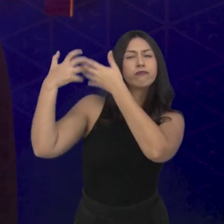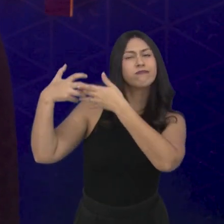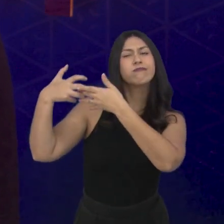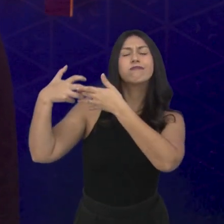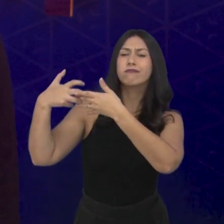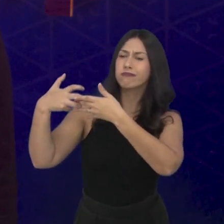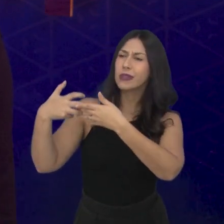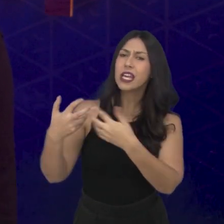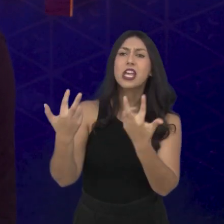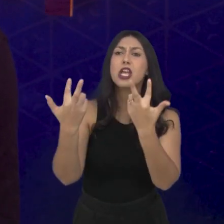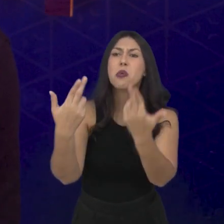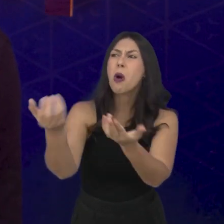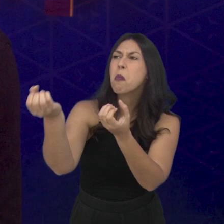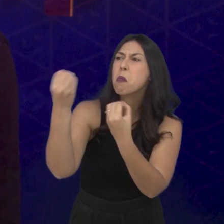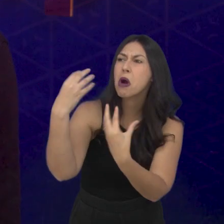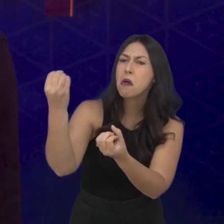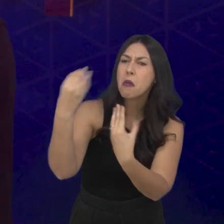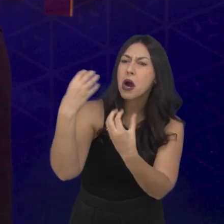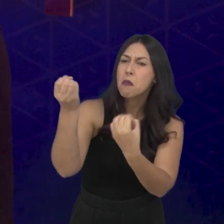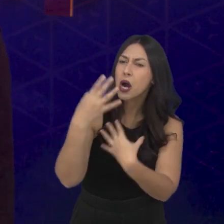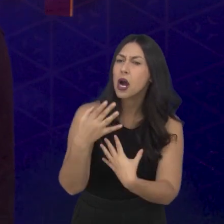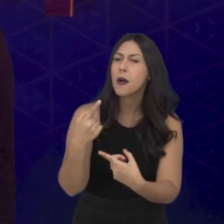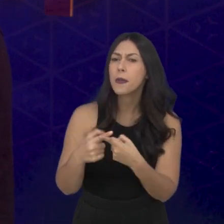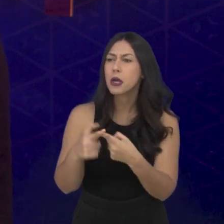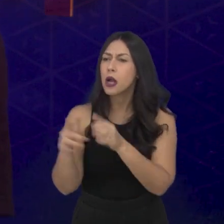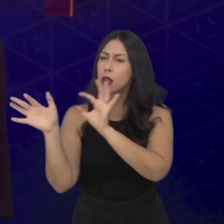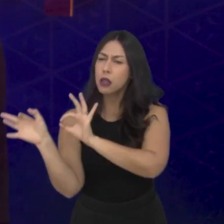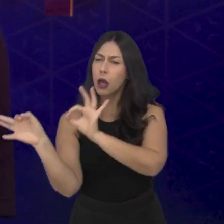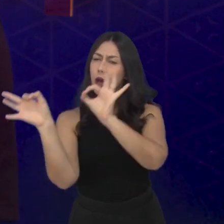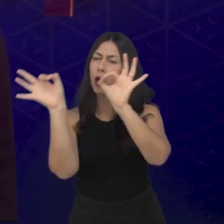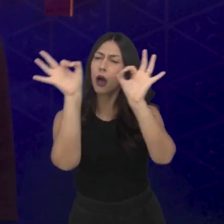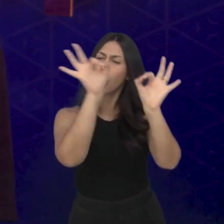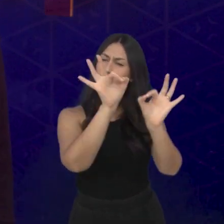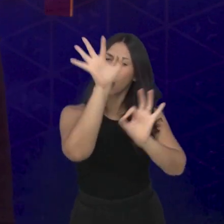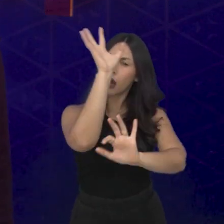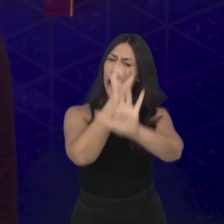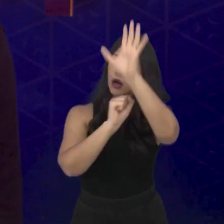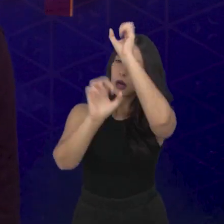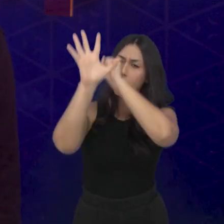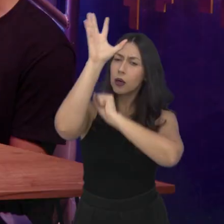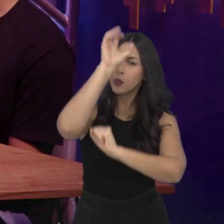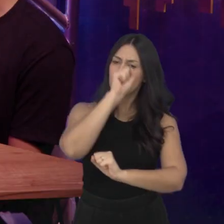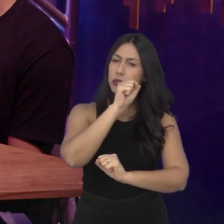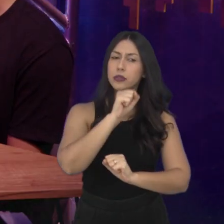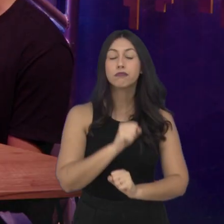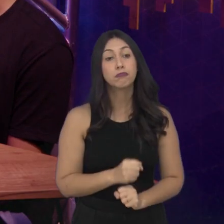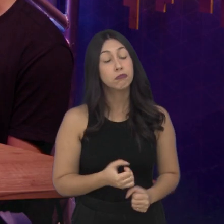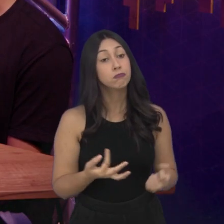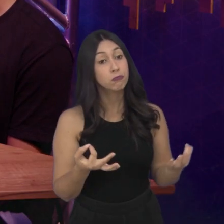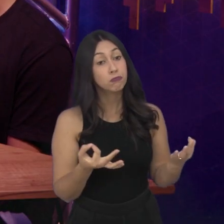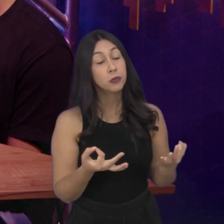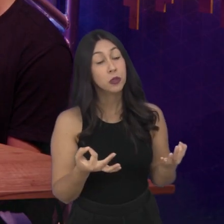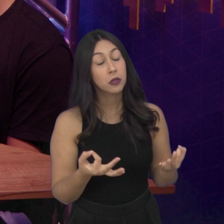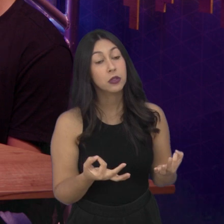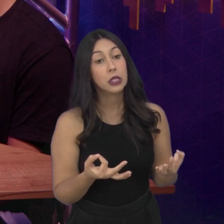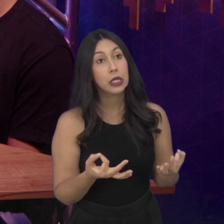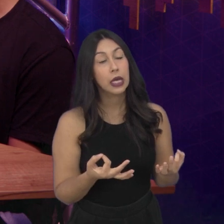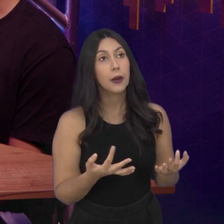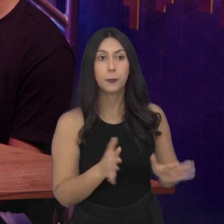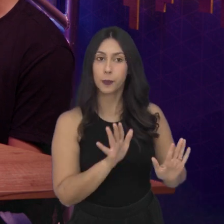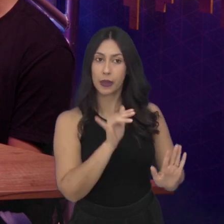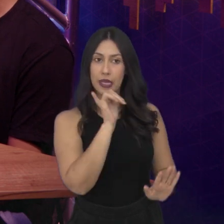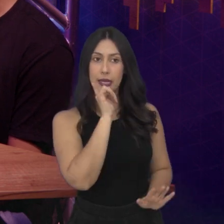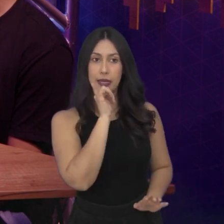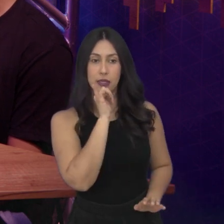uma maneira muito mais pedagógica, né? Você vendo um personagem passar por determinadas situações. Perfeito. E,